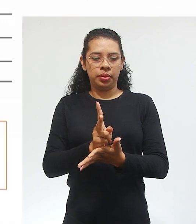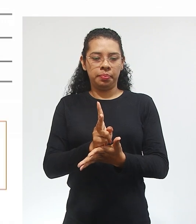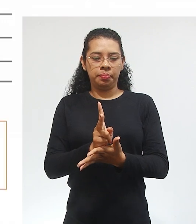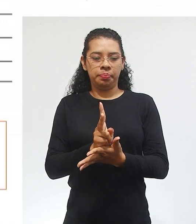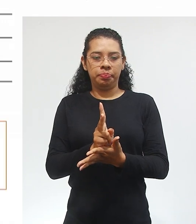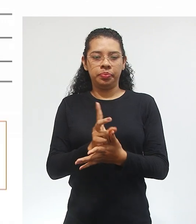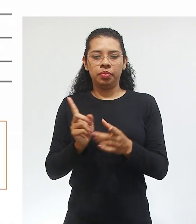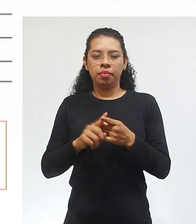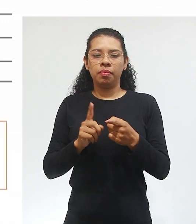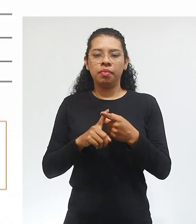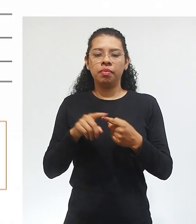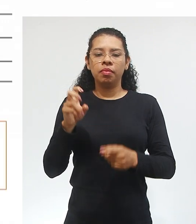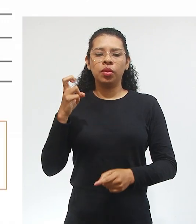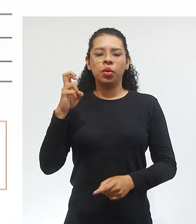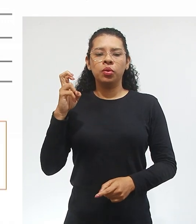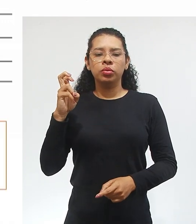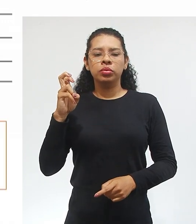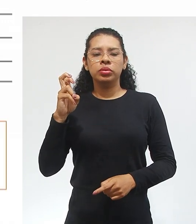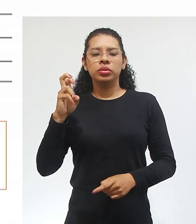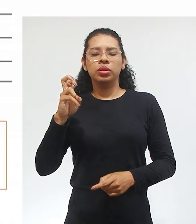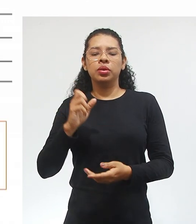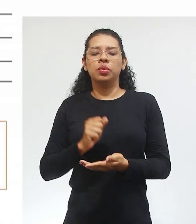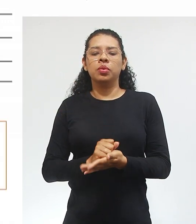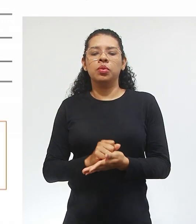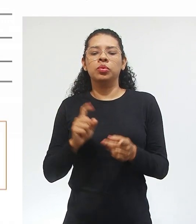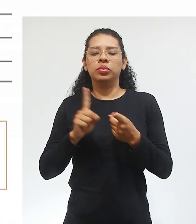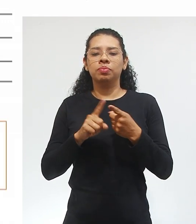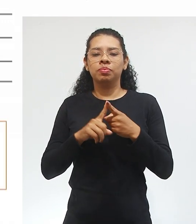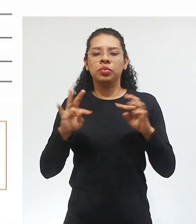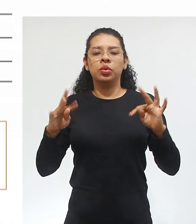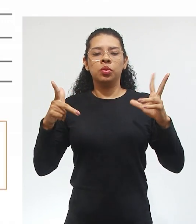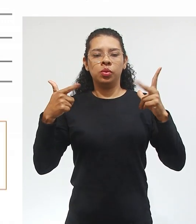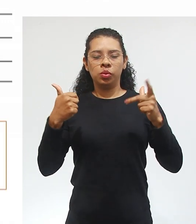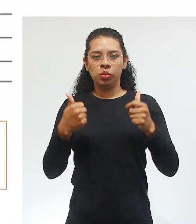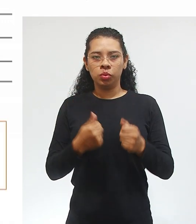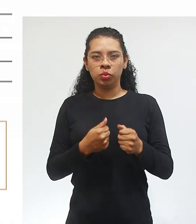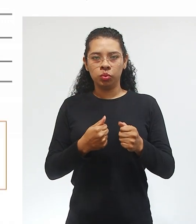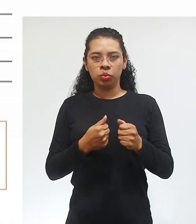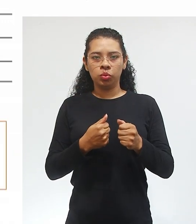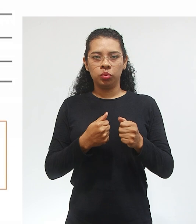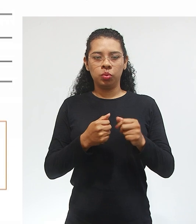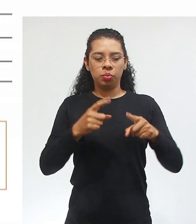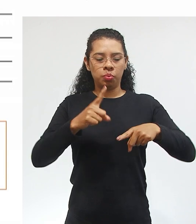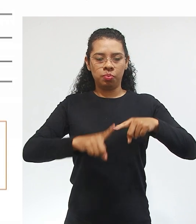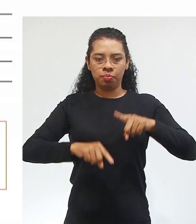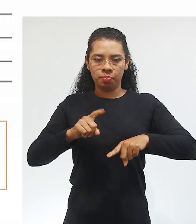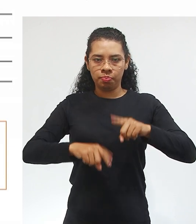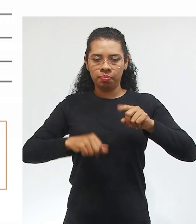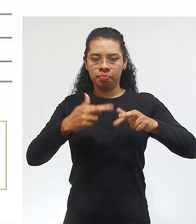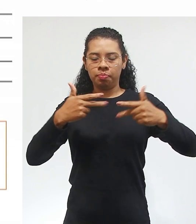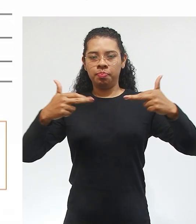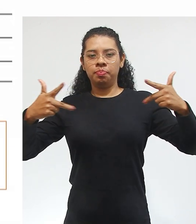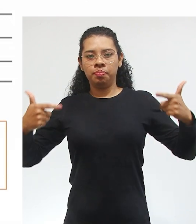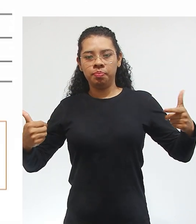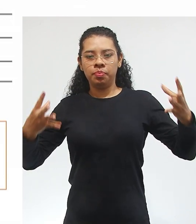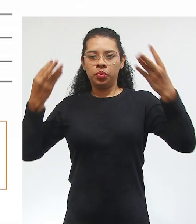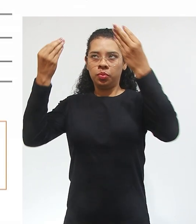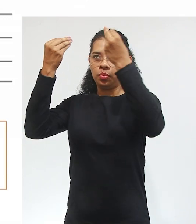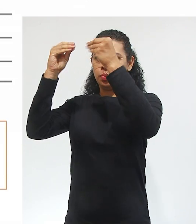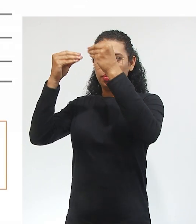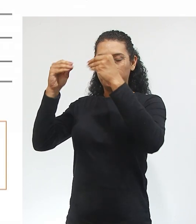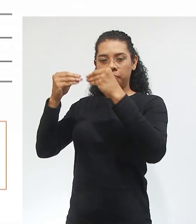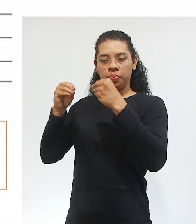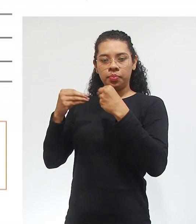crédito. O 5, mesma coisa. Dei baixa aqui na minha mercadoria, no estoque, lanço